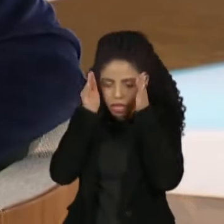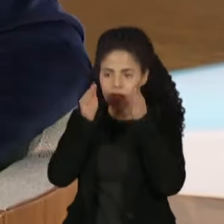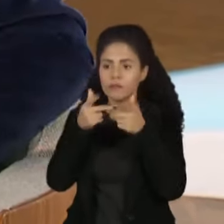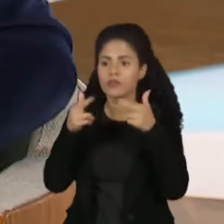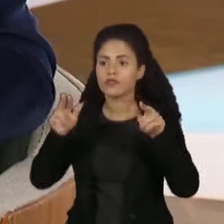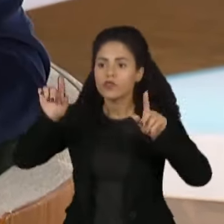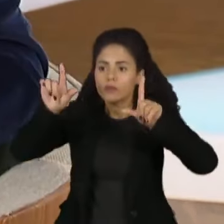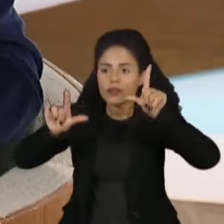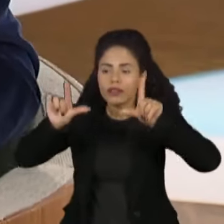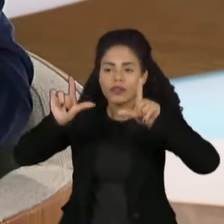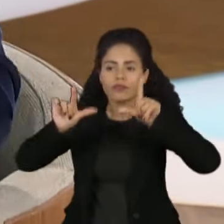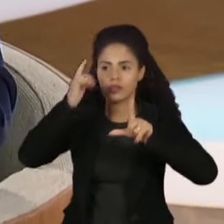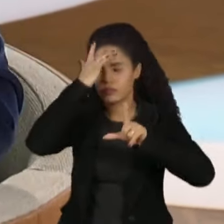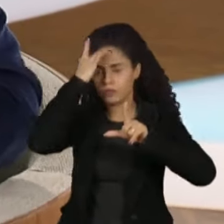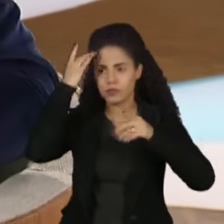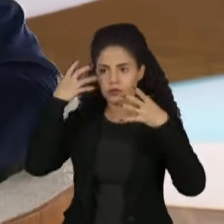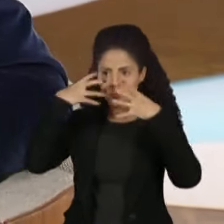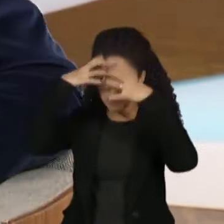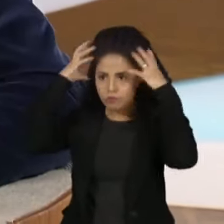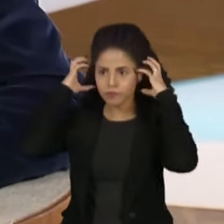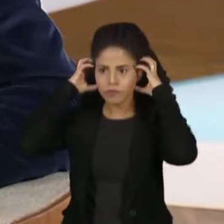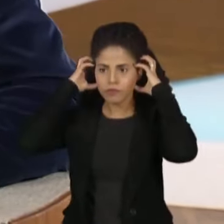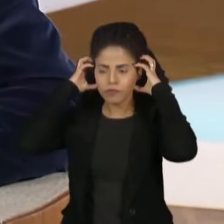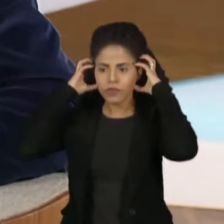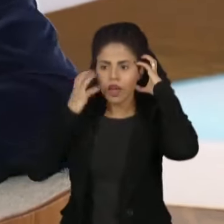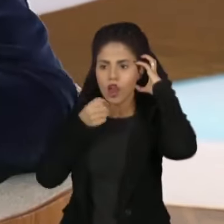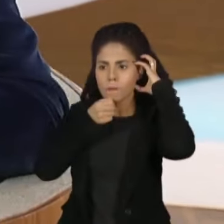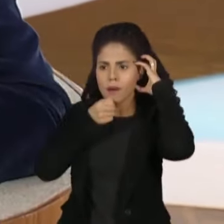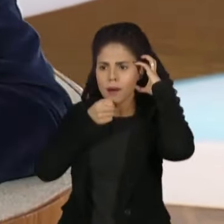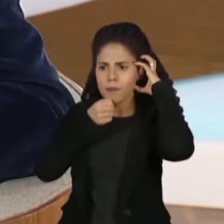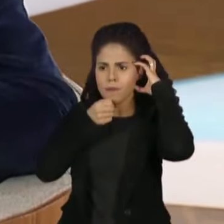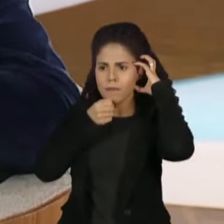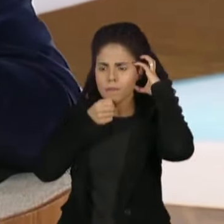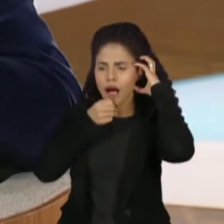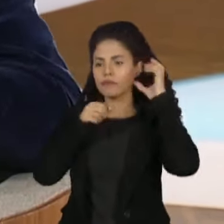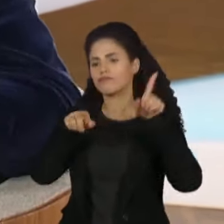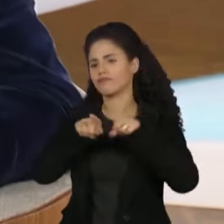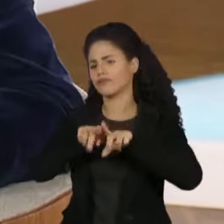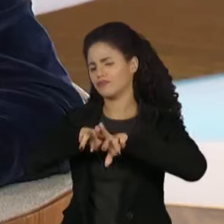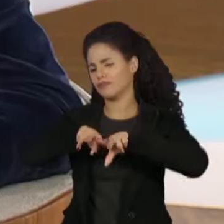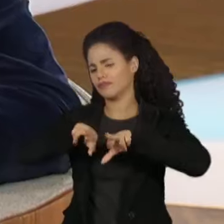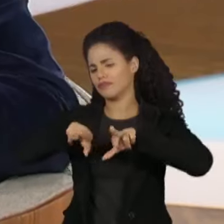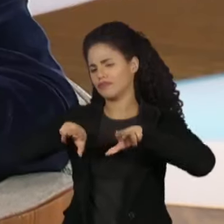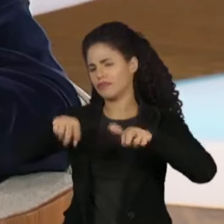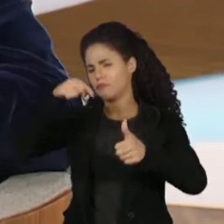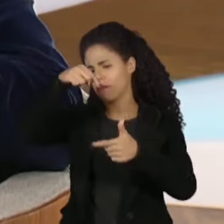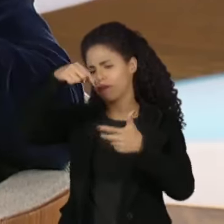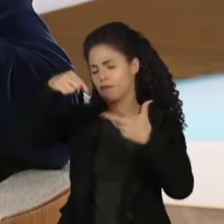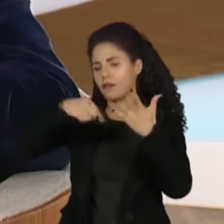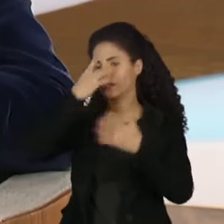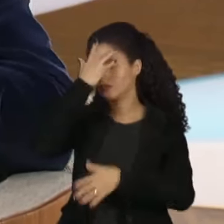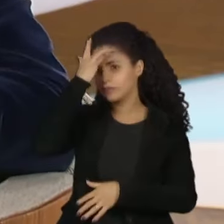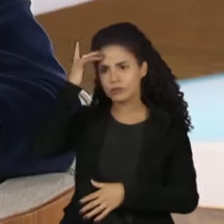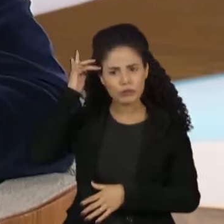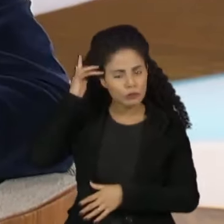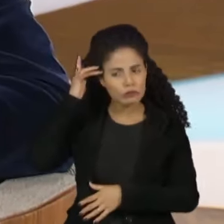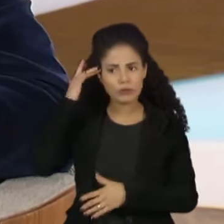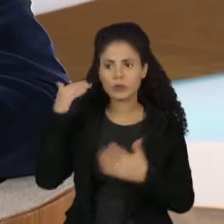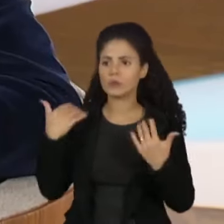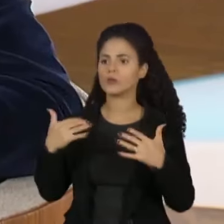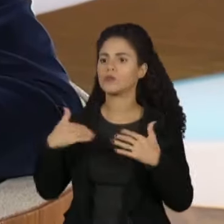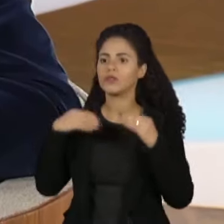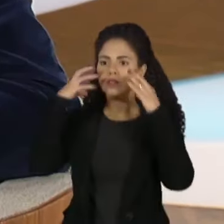era uma TV que os locutores todos vieram do rádio né Cid Moreira o chapelin excelentes mas muito uma coisa